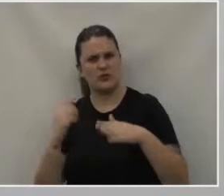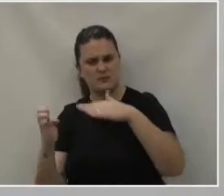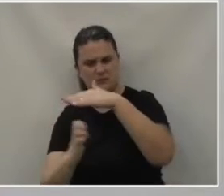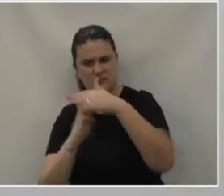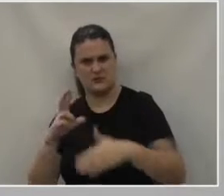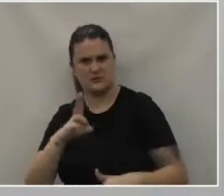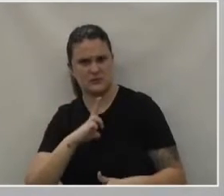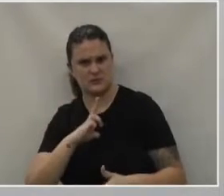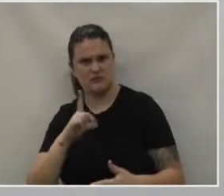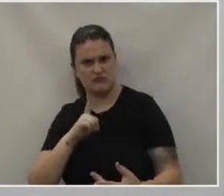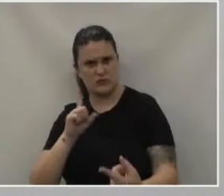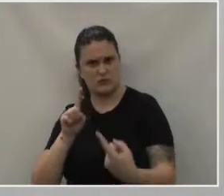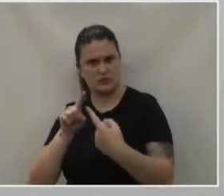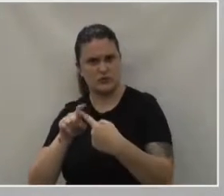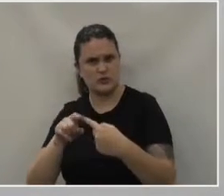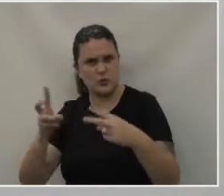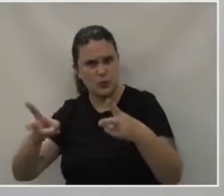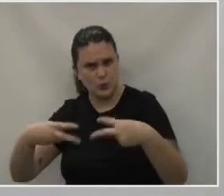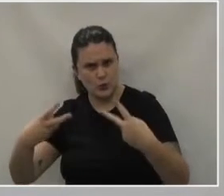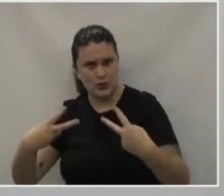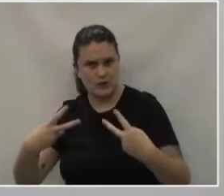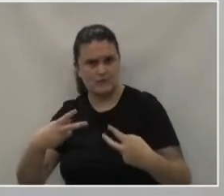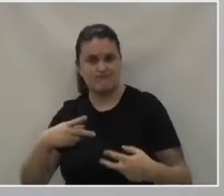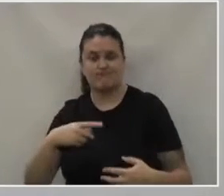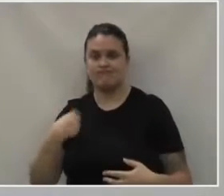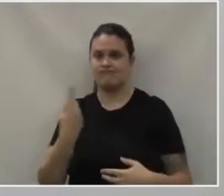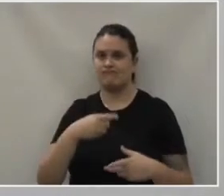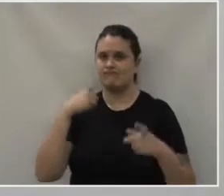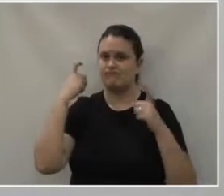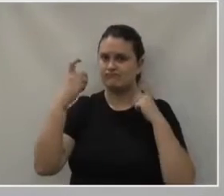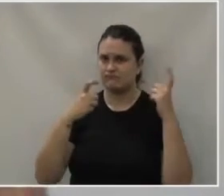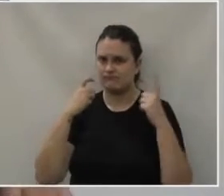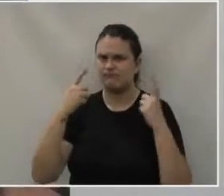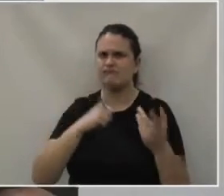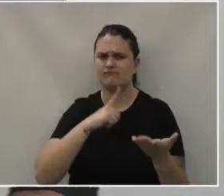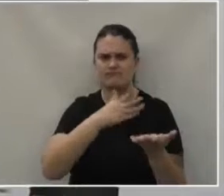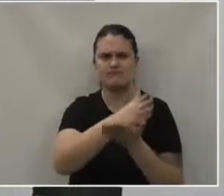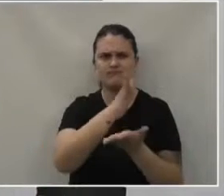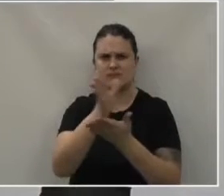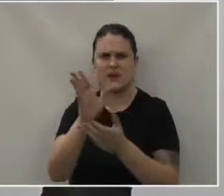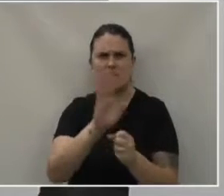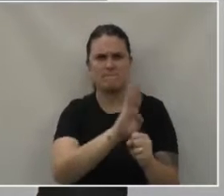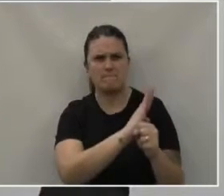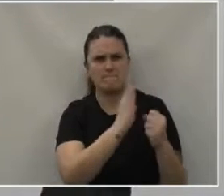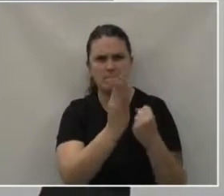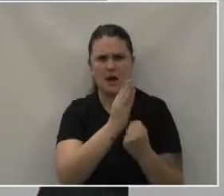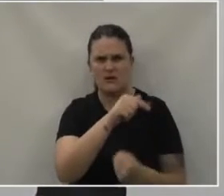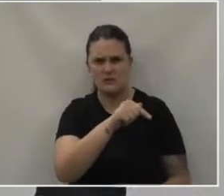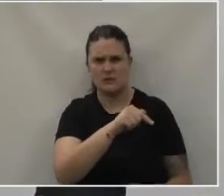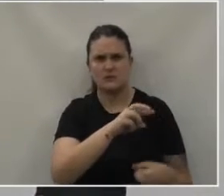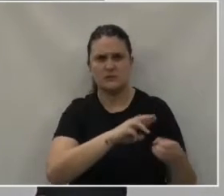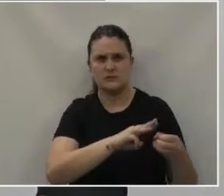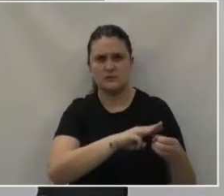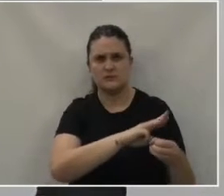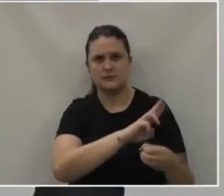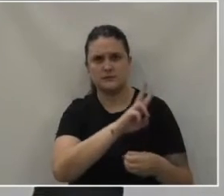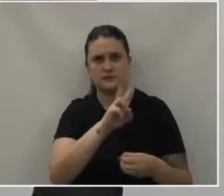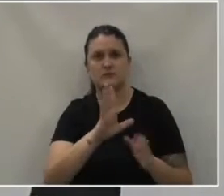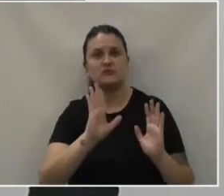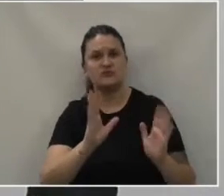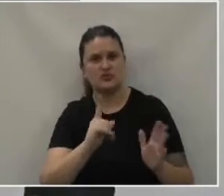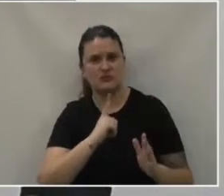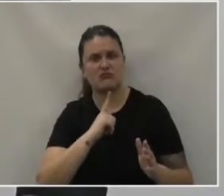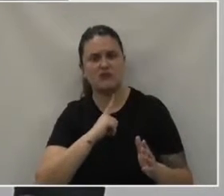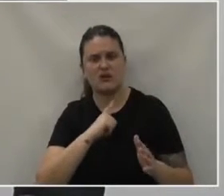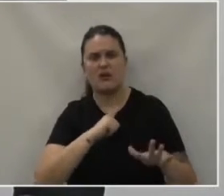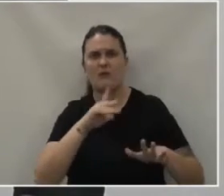né? E temos a preocupação onde nós temos diversos bairros aqui de União da Vitória que já têm uma